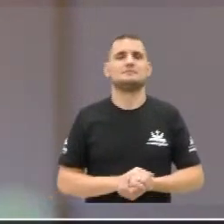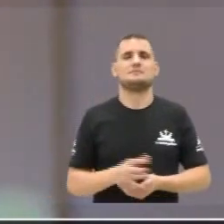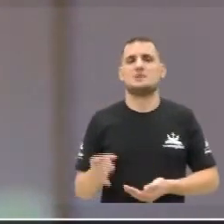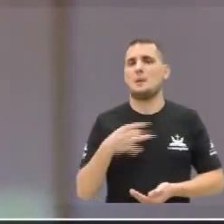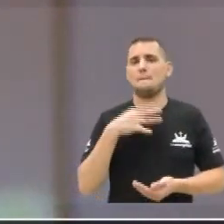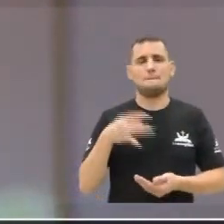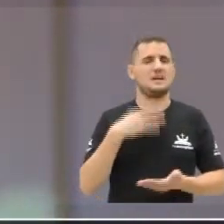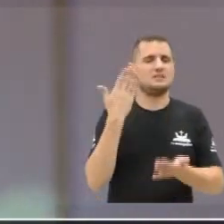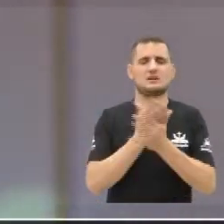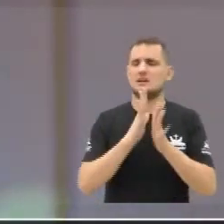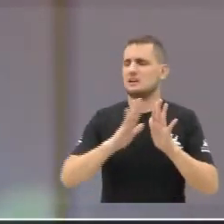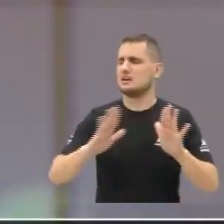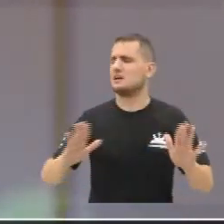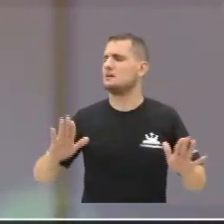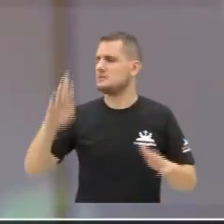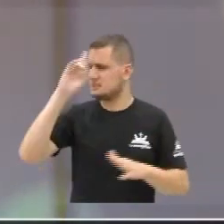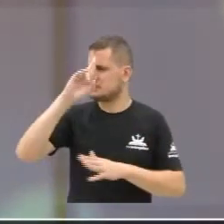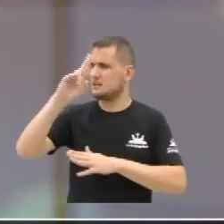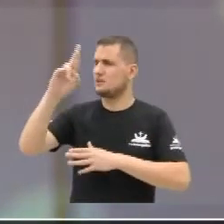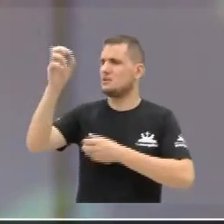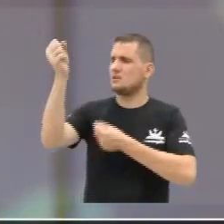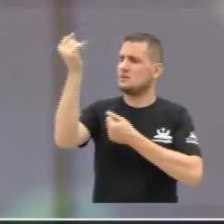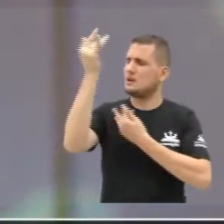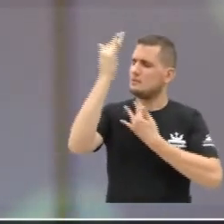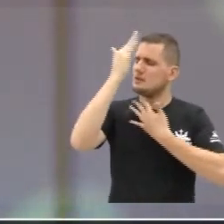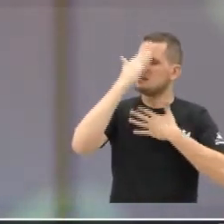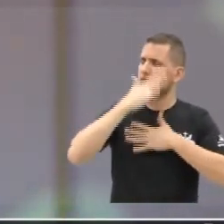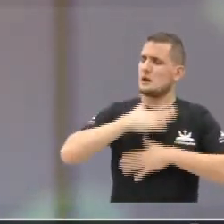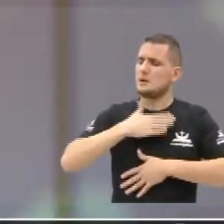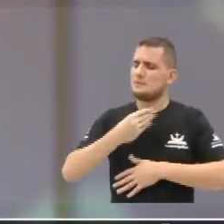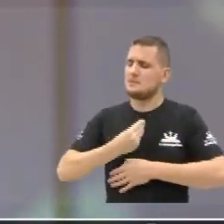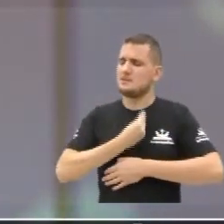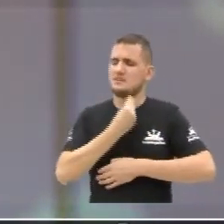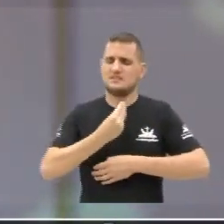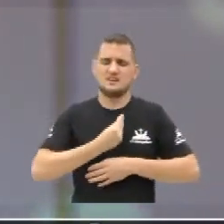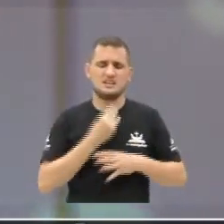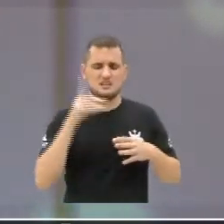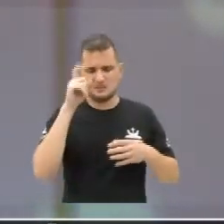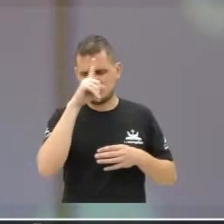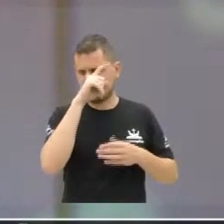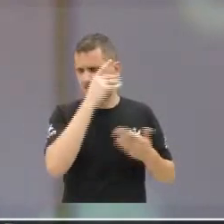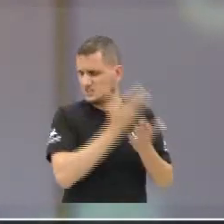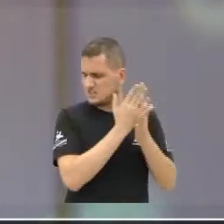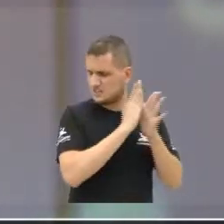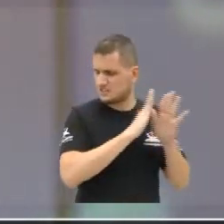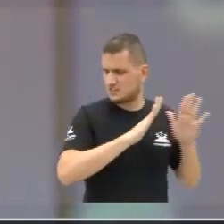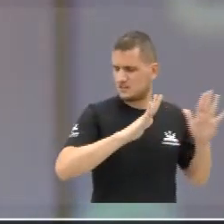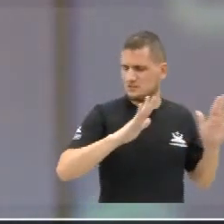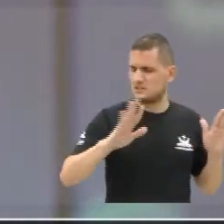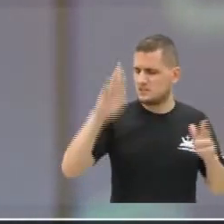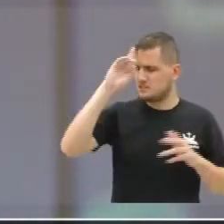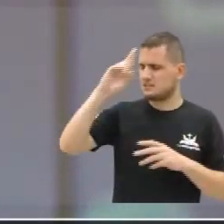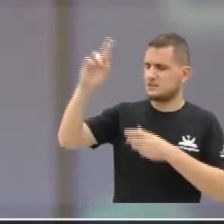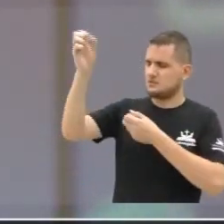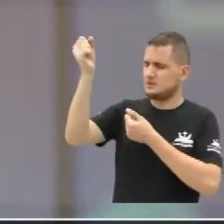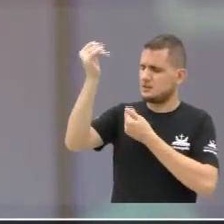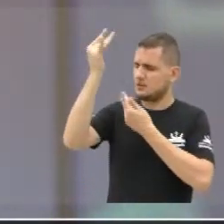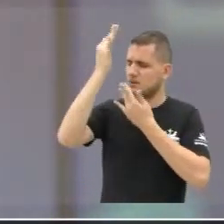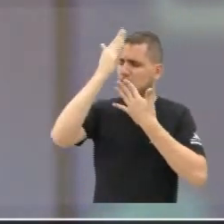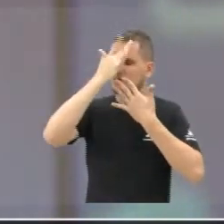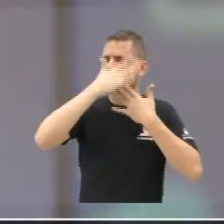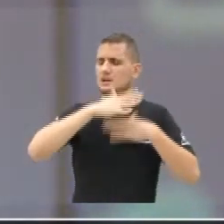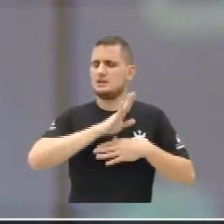medo. Acalma minha tempestade. Acalma minha tempestade. Acalma o